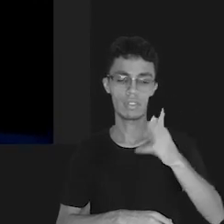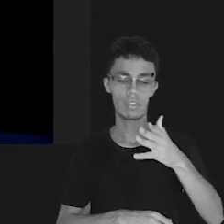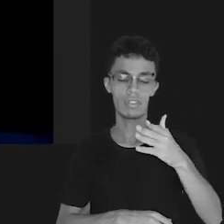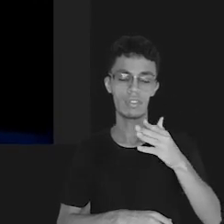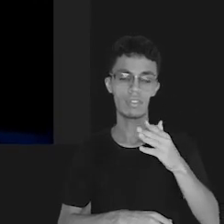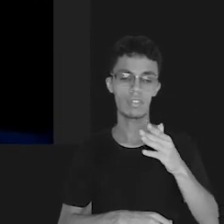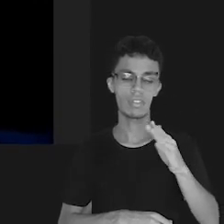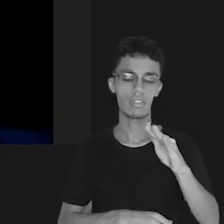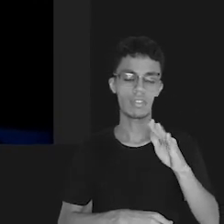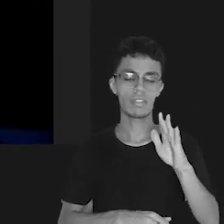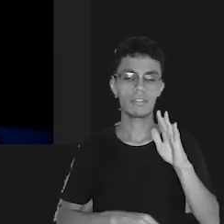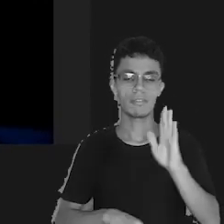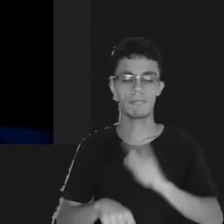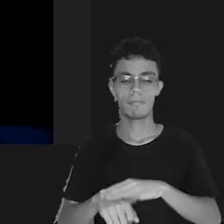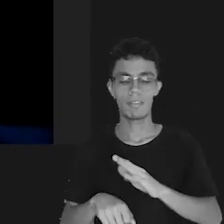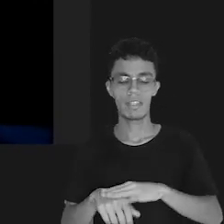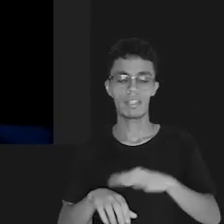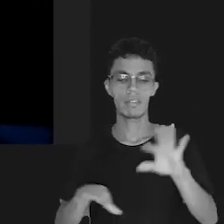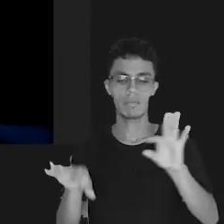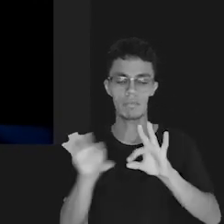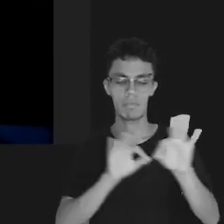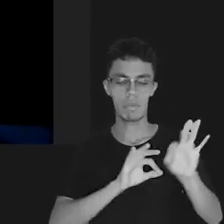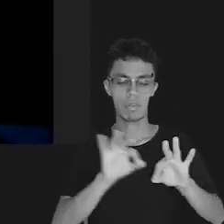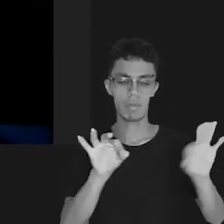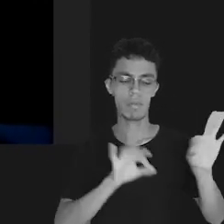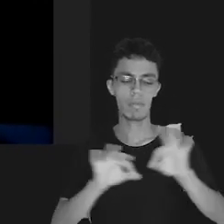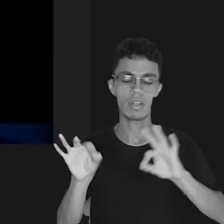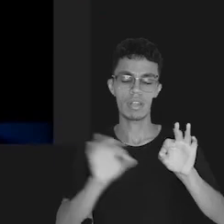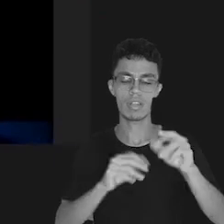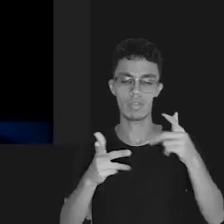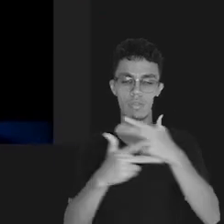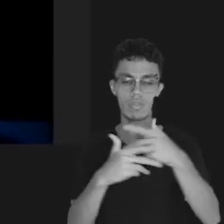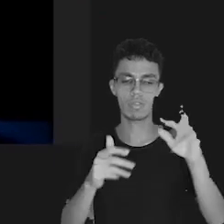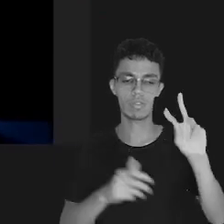Flávia faz bastante coisa com Hilda já há muito tempo. Então a Flávia